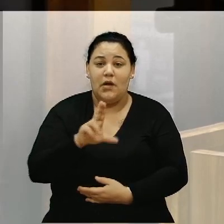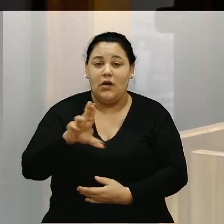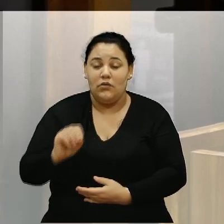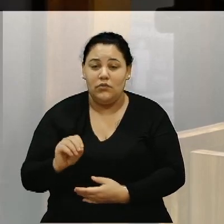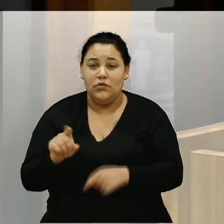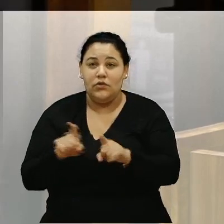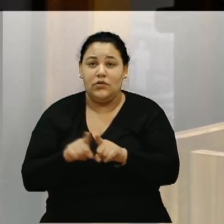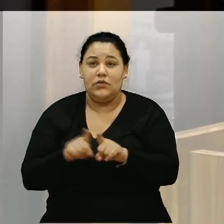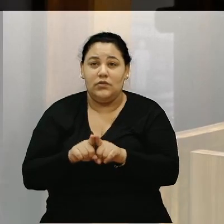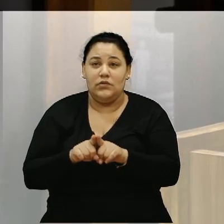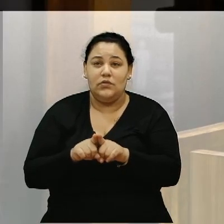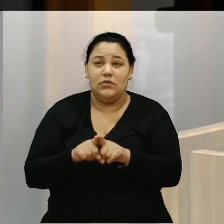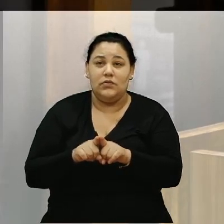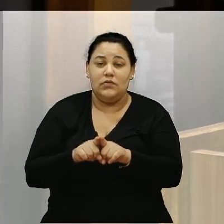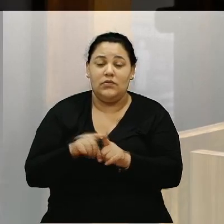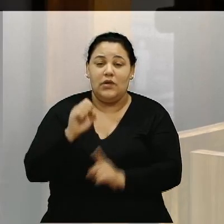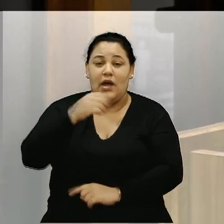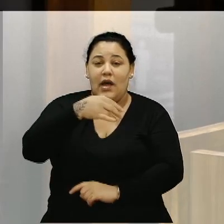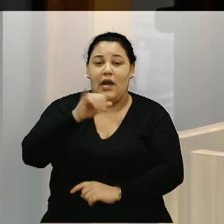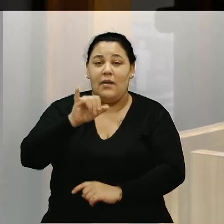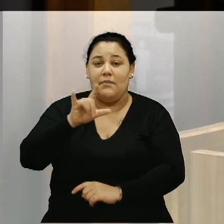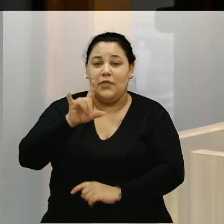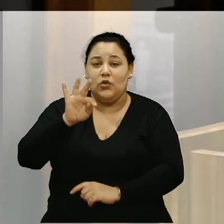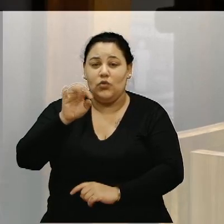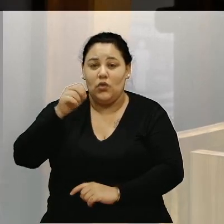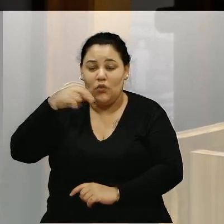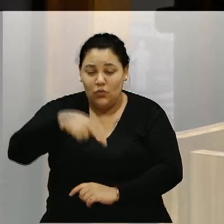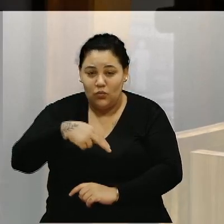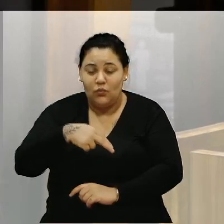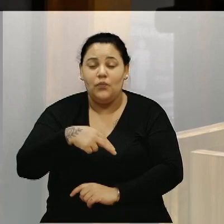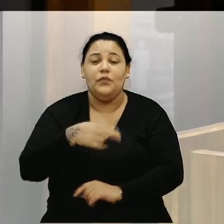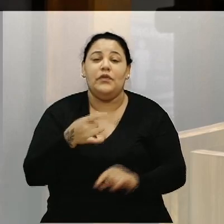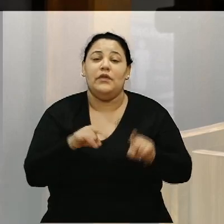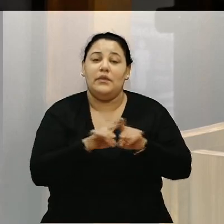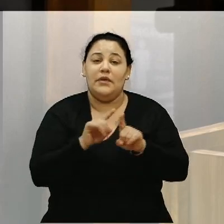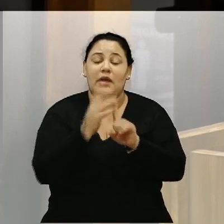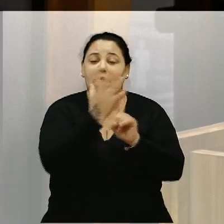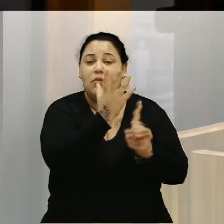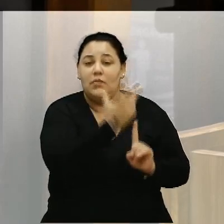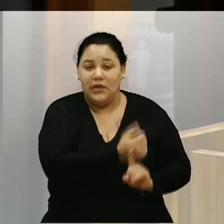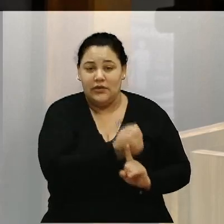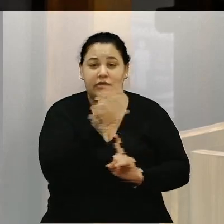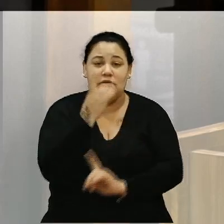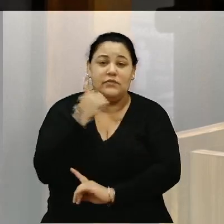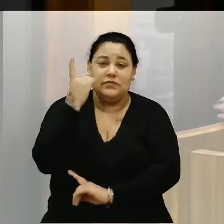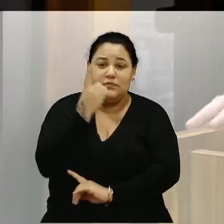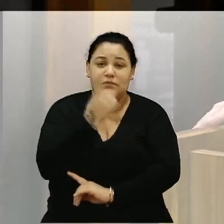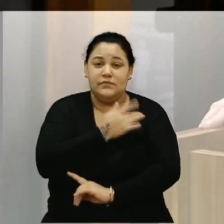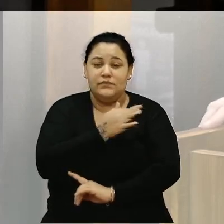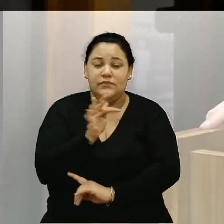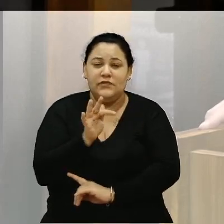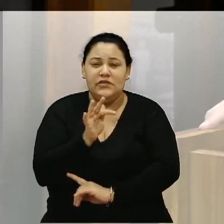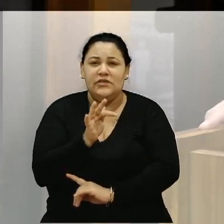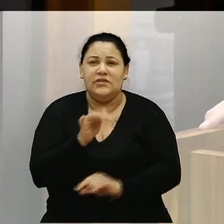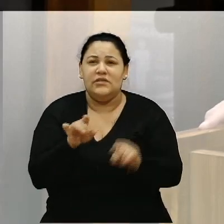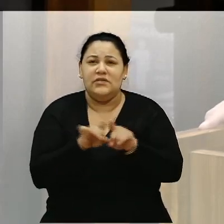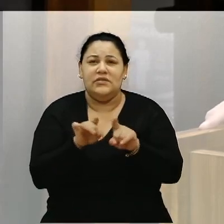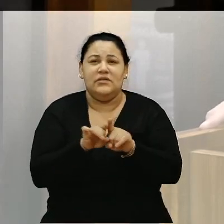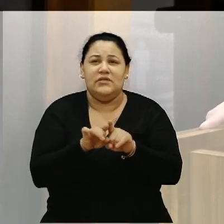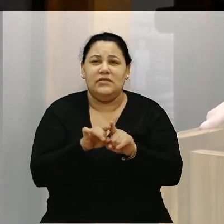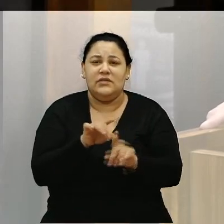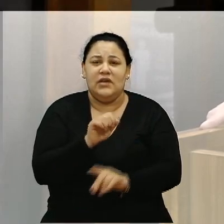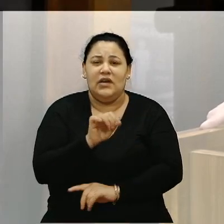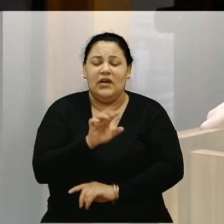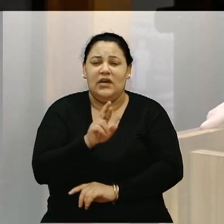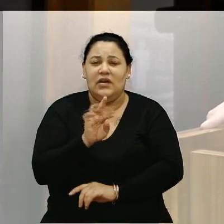Irineu Hort, PP e Hamilton Mourão, republicanos. Ao presidente da Câmara dos Deputados, deputado Arthur Lira, do PP, e ao presidente do Senado Federal,